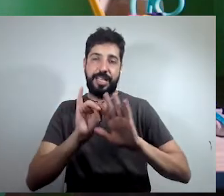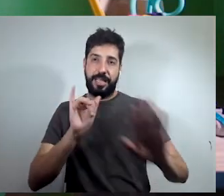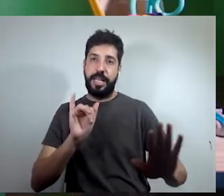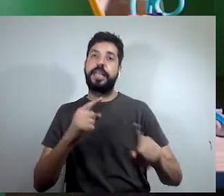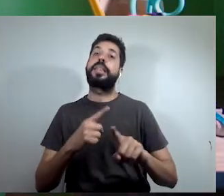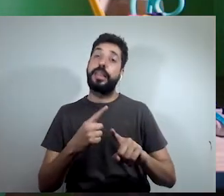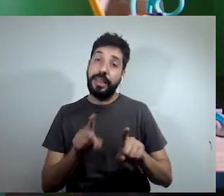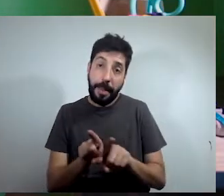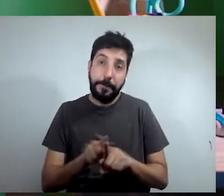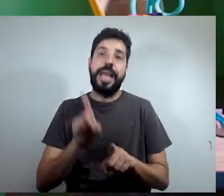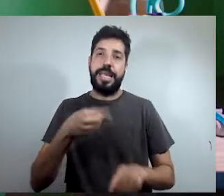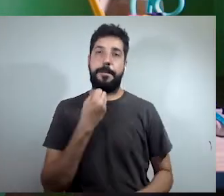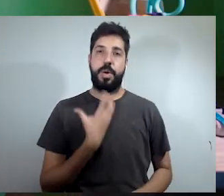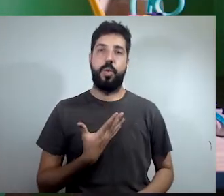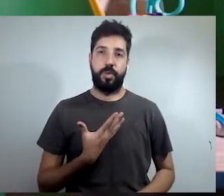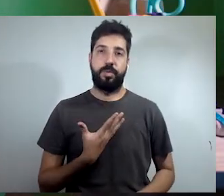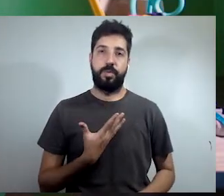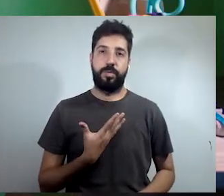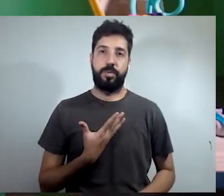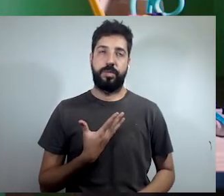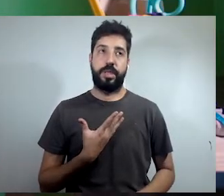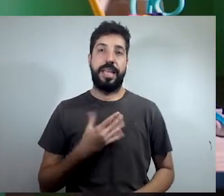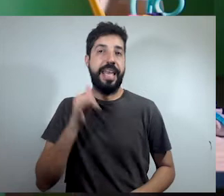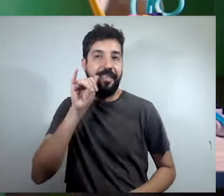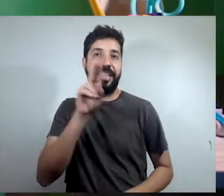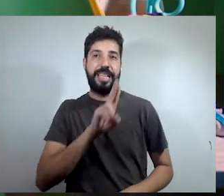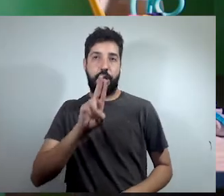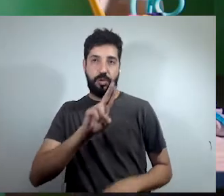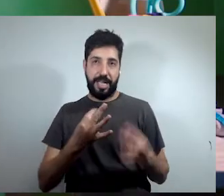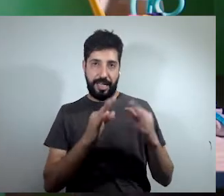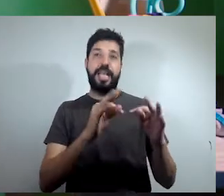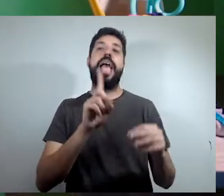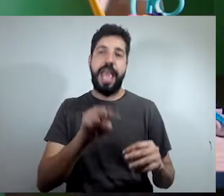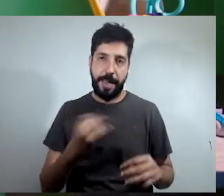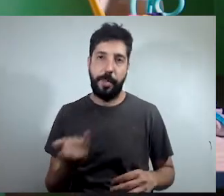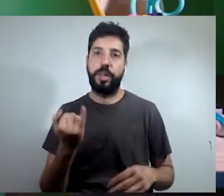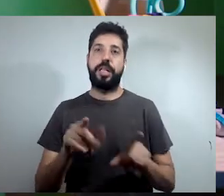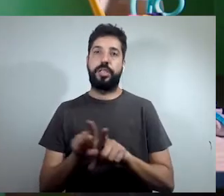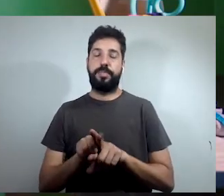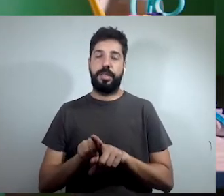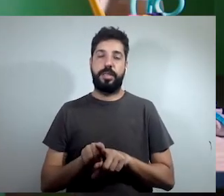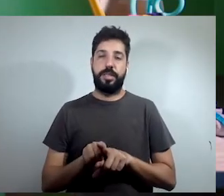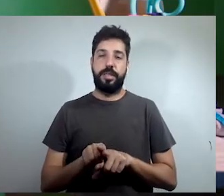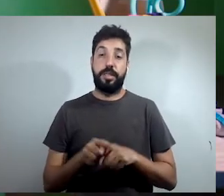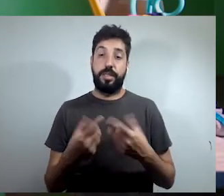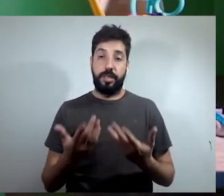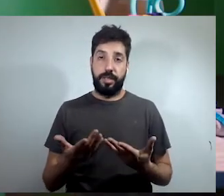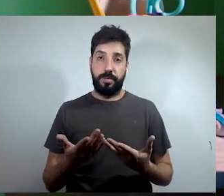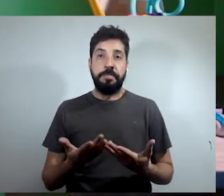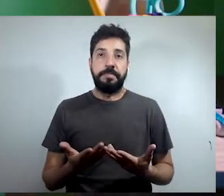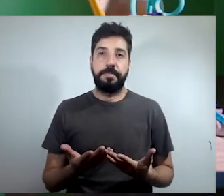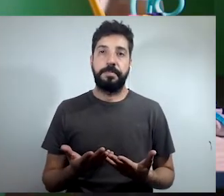bom também. O fato de não usar a tecnologia também é um ponto importante. Então,